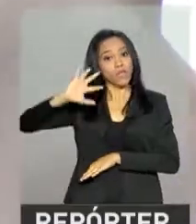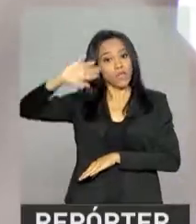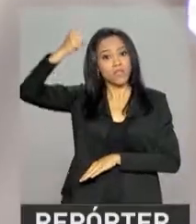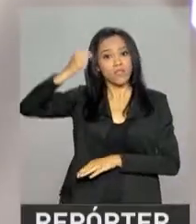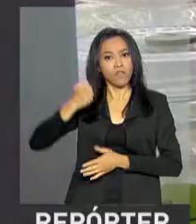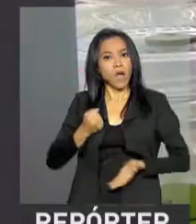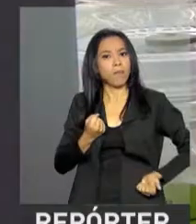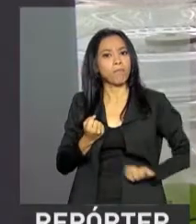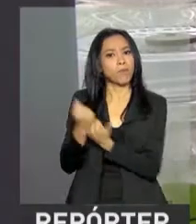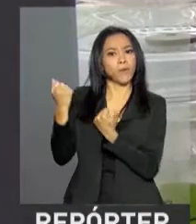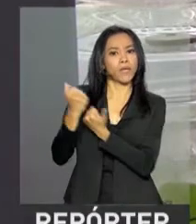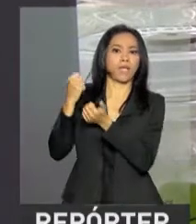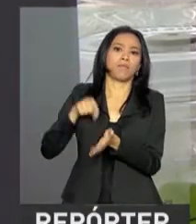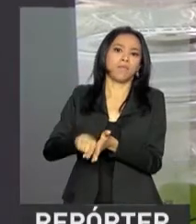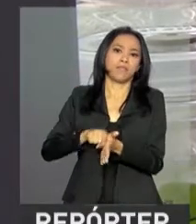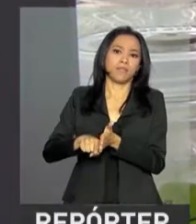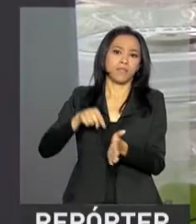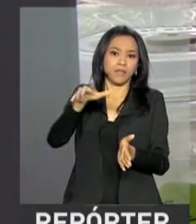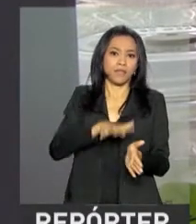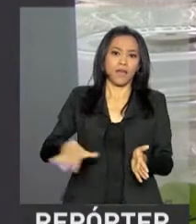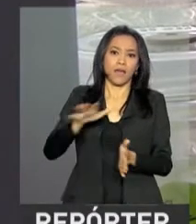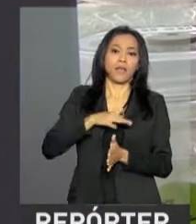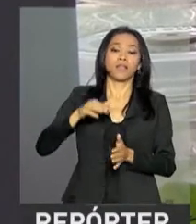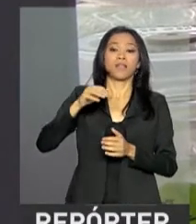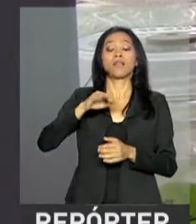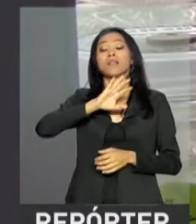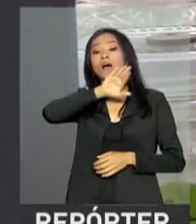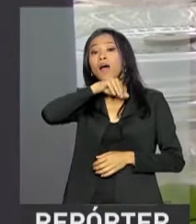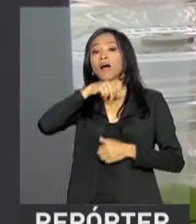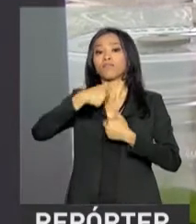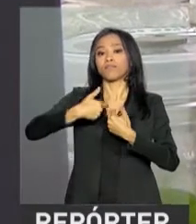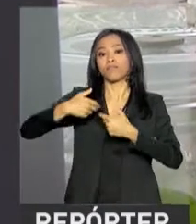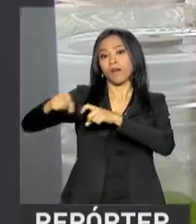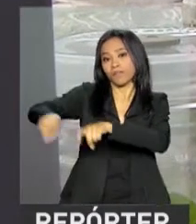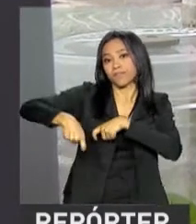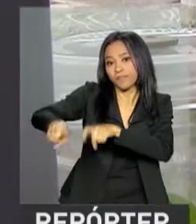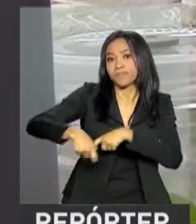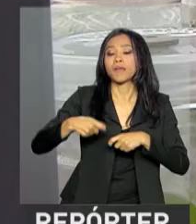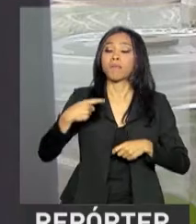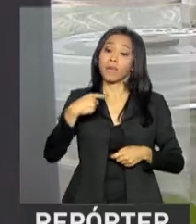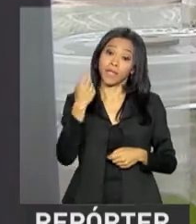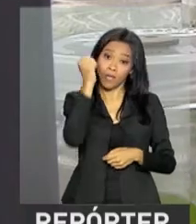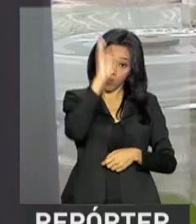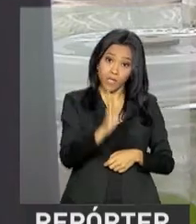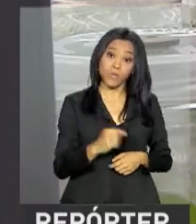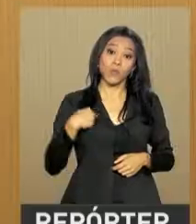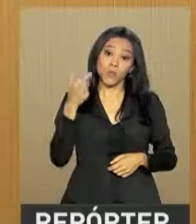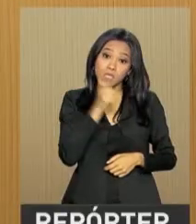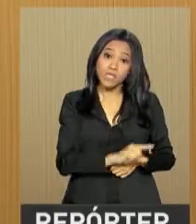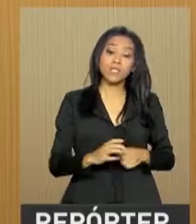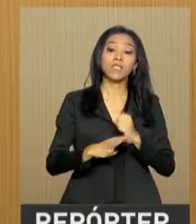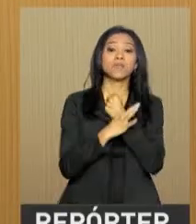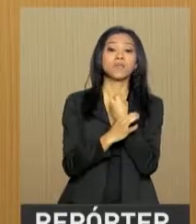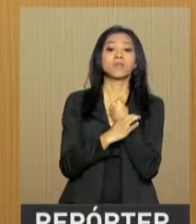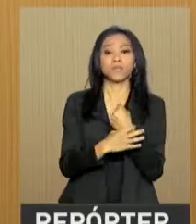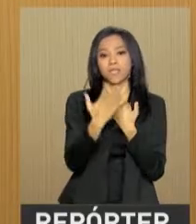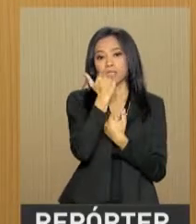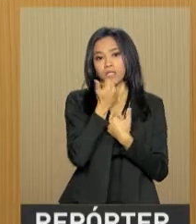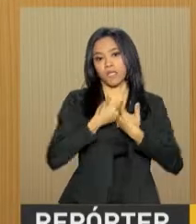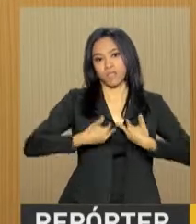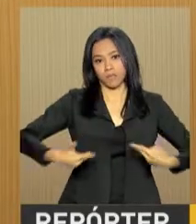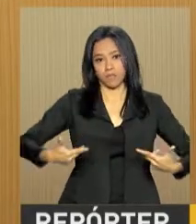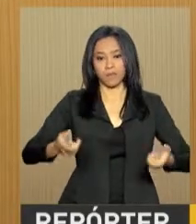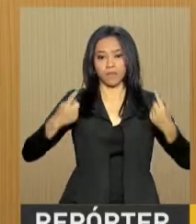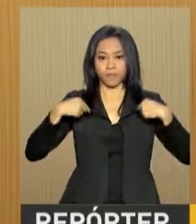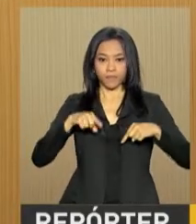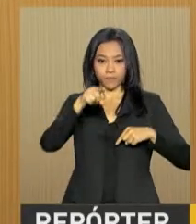desenvolvimento para a agropecuária e fazer com que o país pudesse alcançar segurança alimentar isso levou a